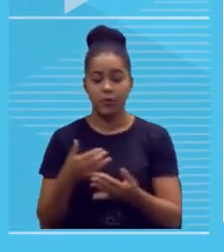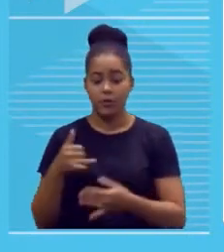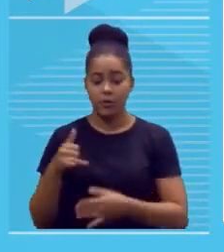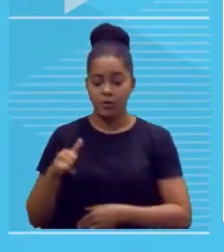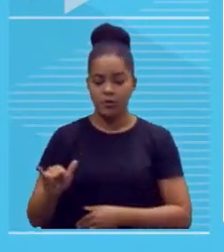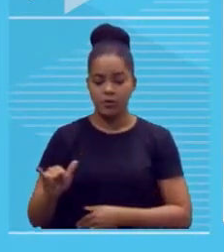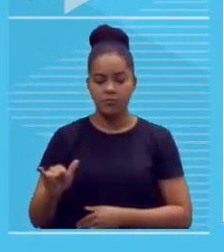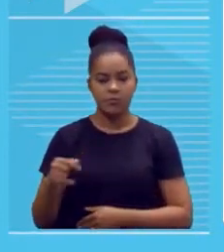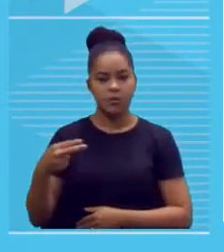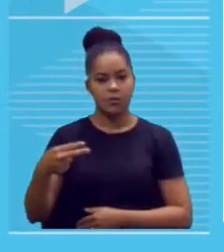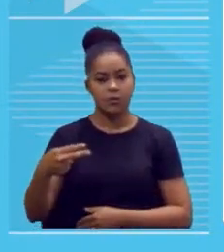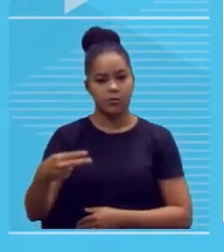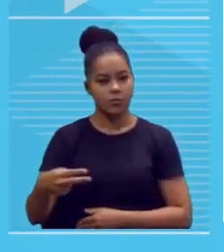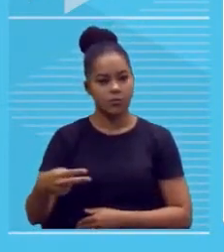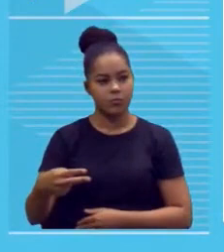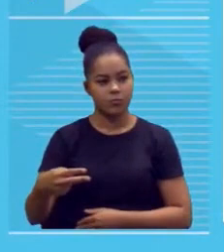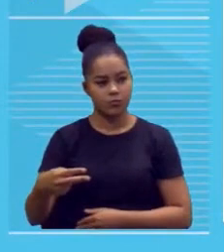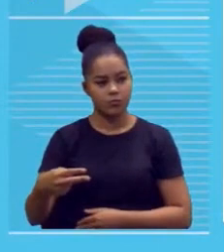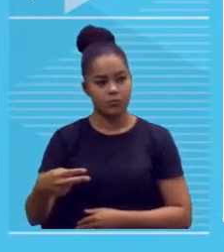Y só